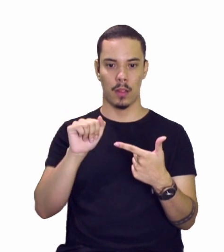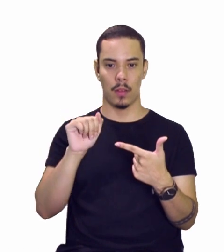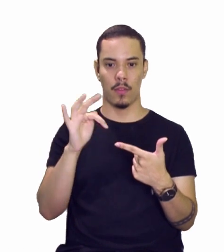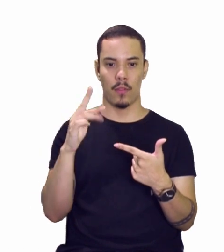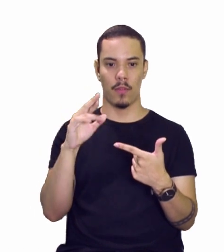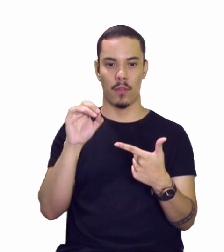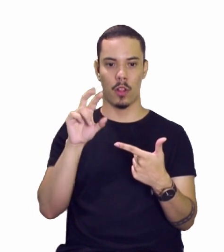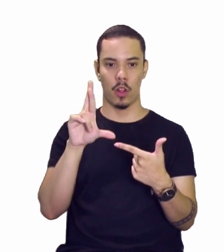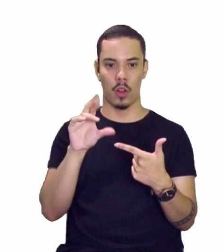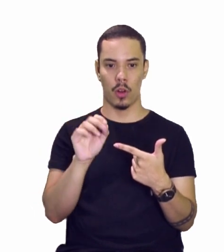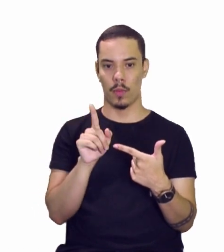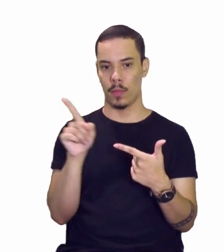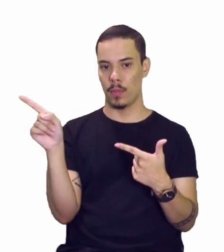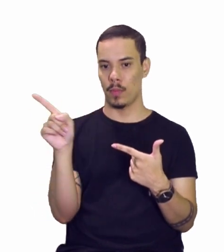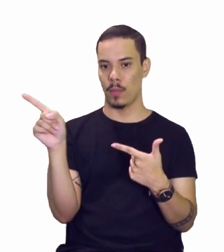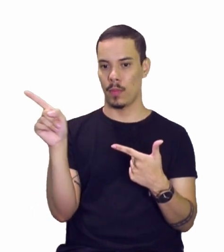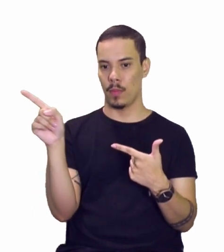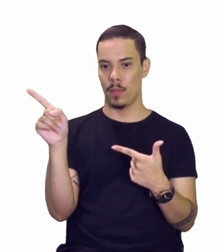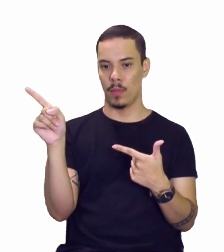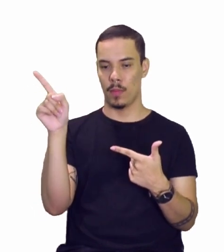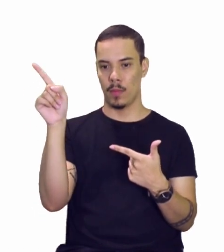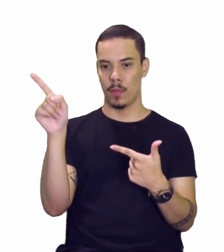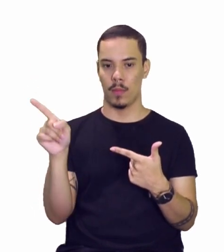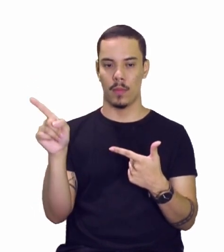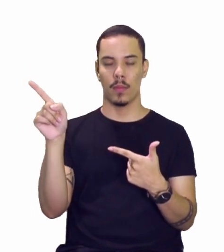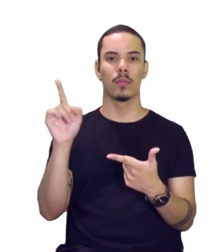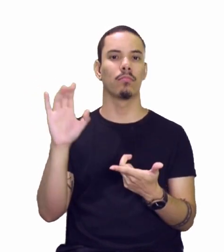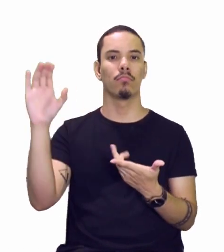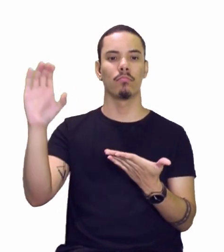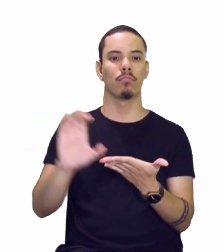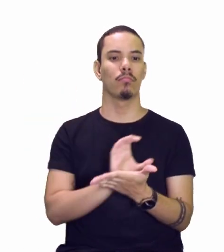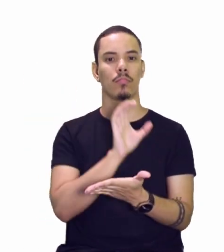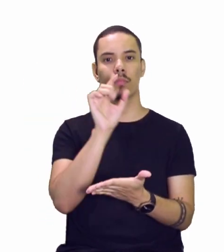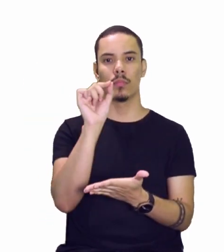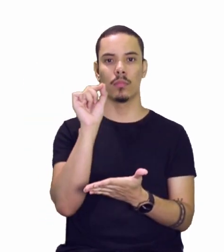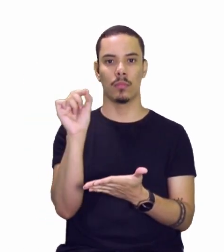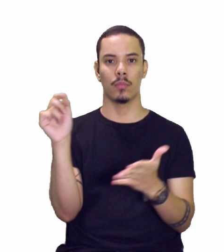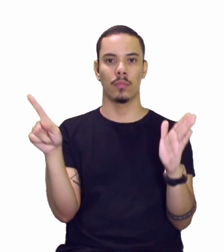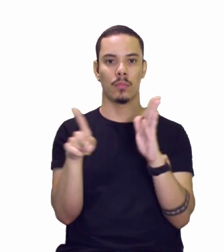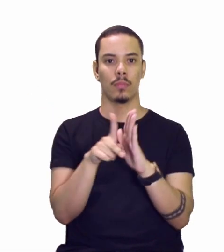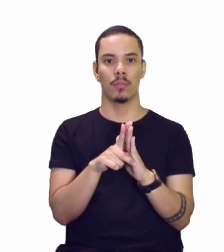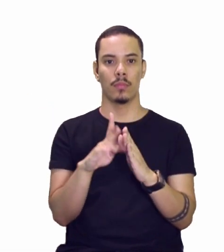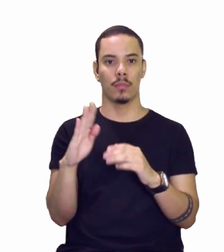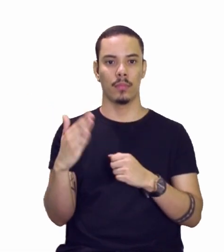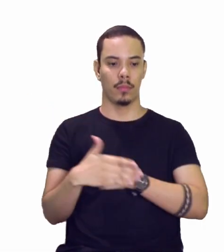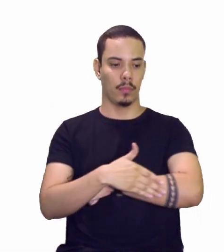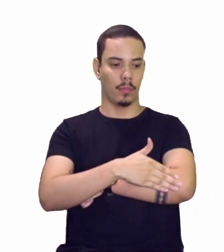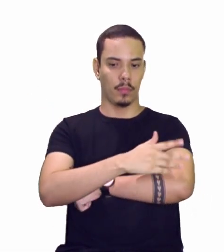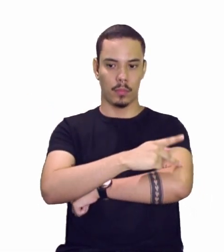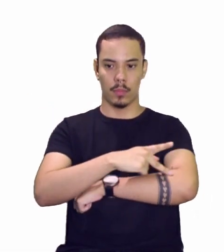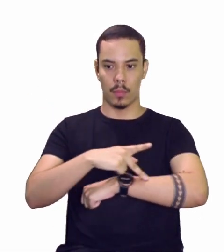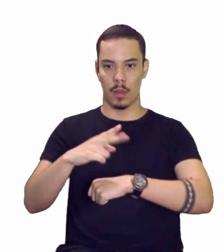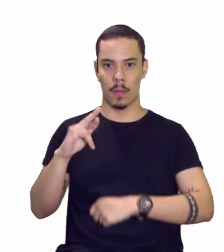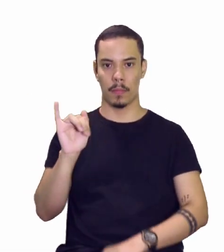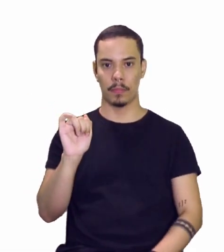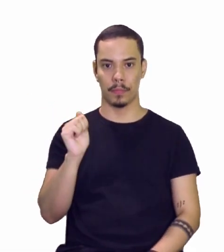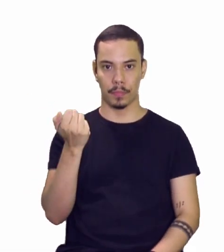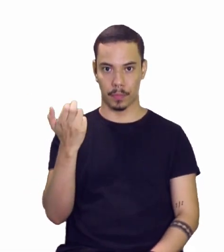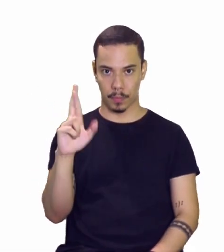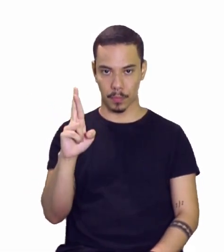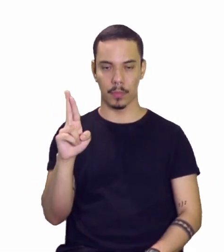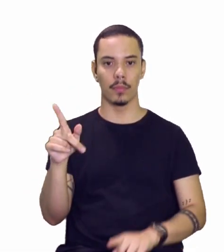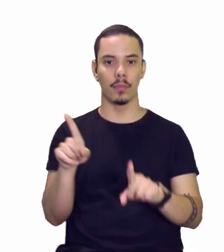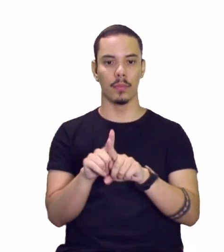um dos projetos financiados pelo Banco Mundial, que concluiu a pavimentação da BR-364. E